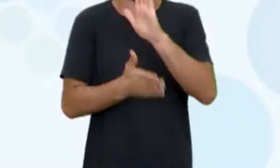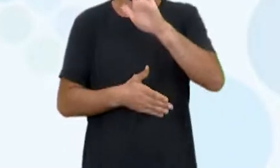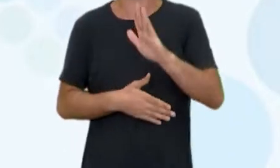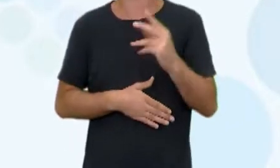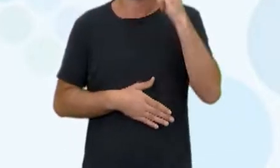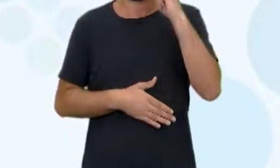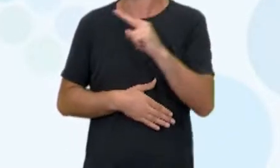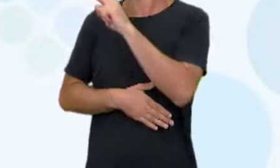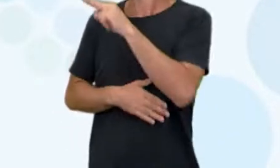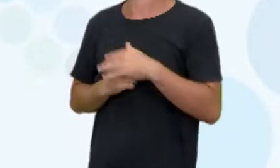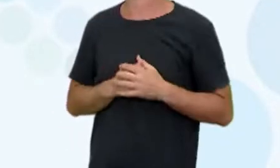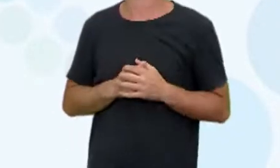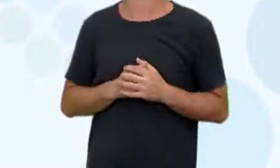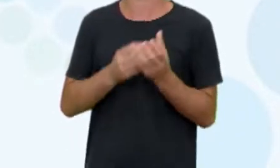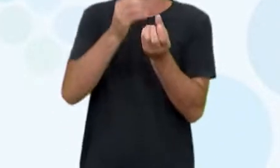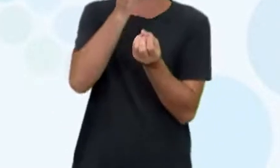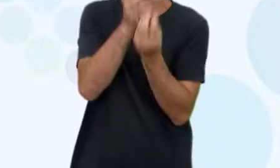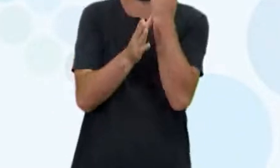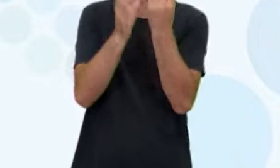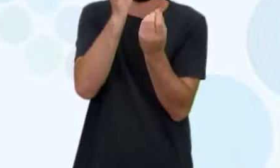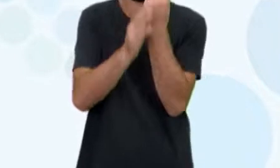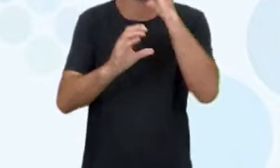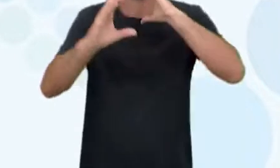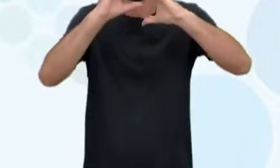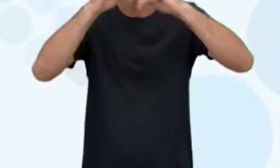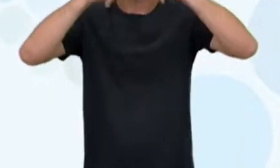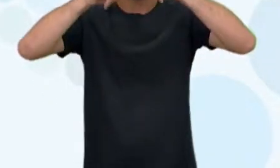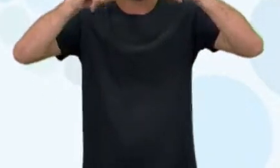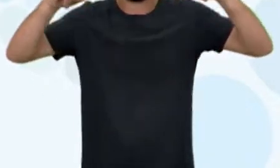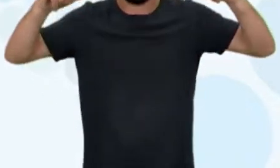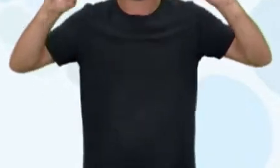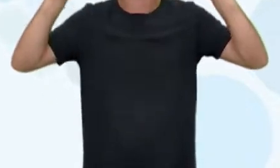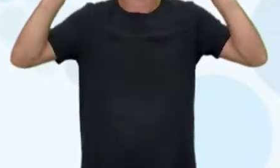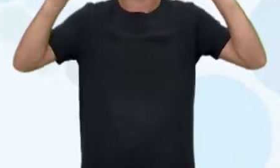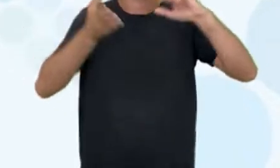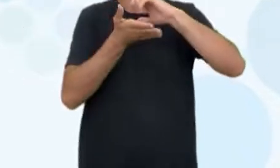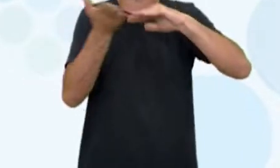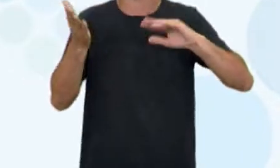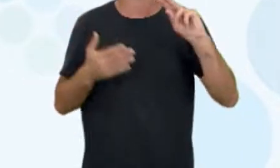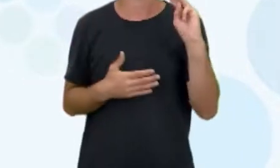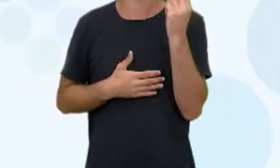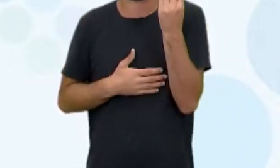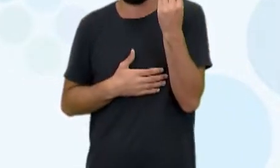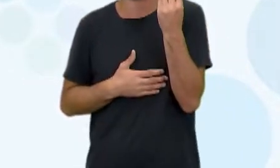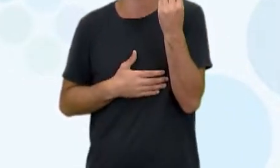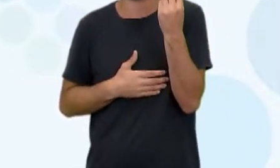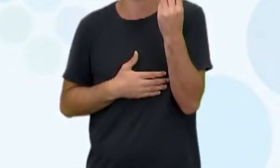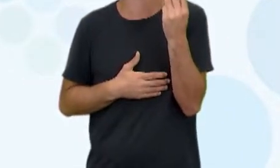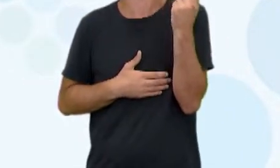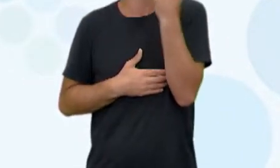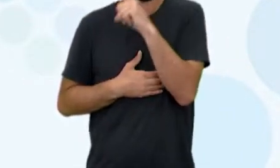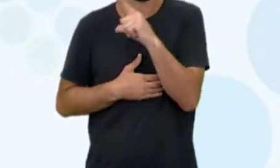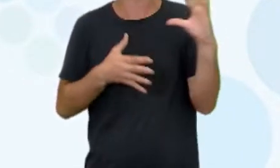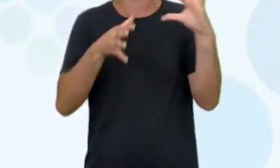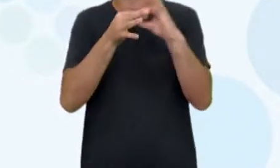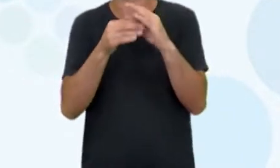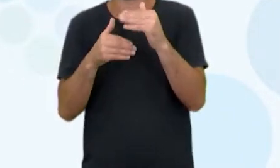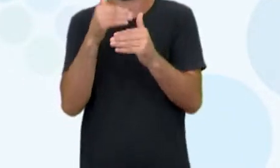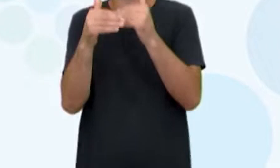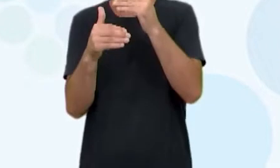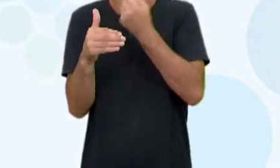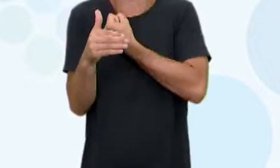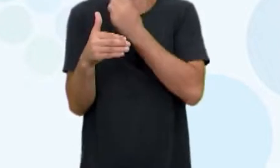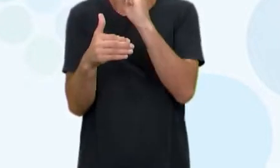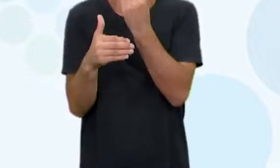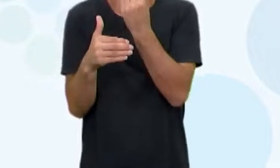comunicação publicitária. Estamos no momento 3, atividade número 3, desenvolvendo, é a terceira aula do desenvolvimento, e vamos falar